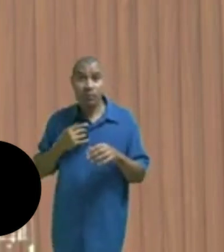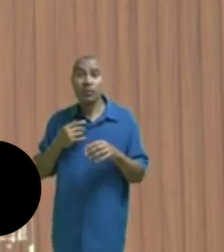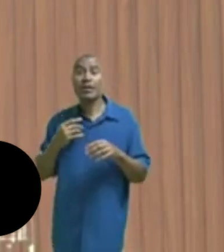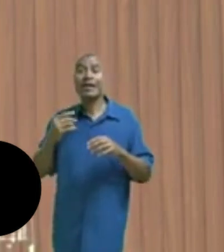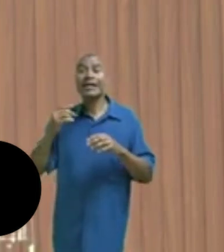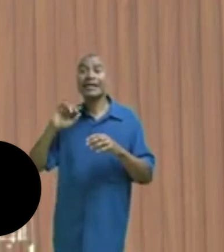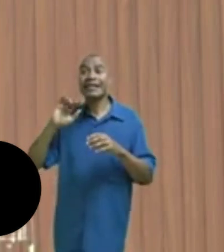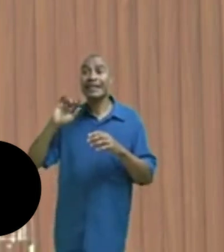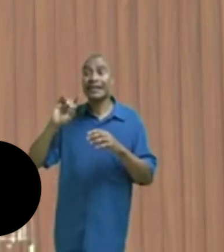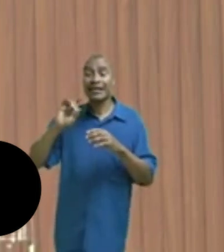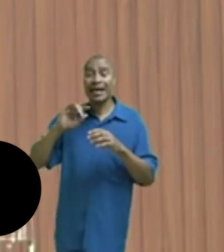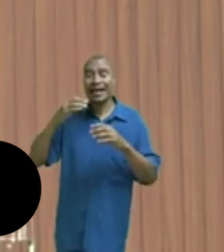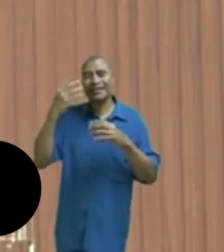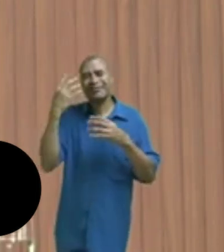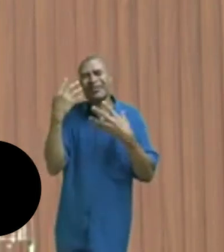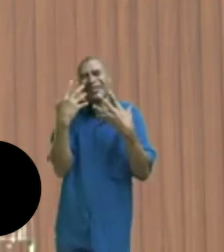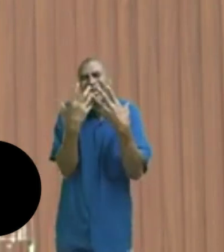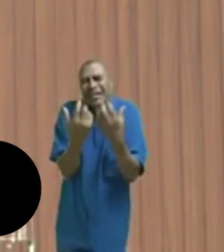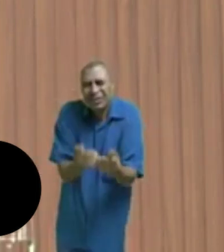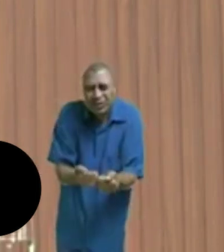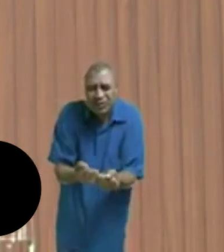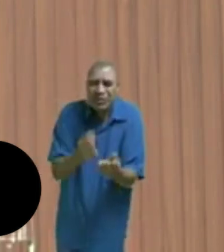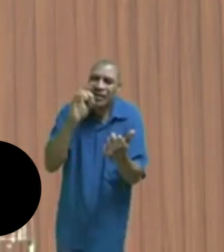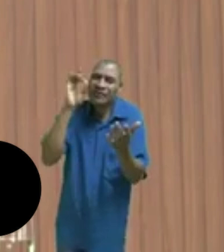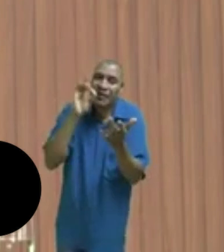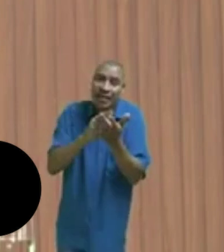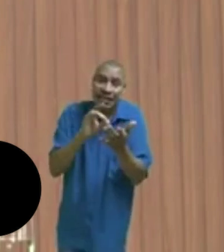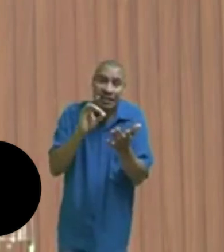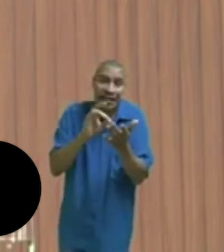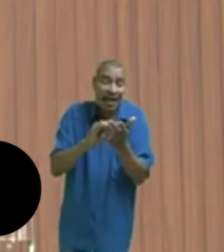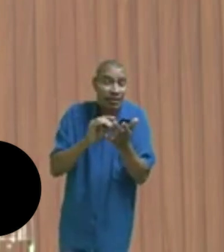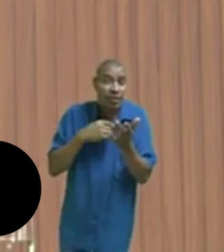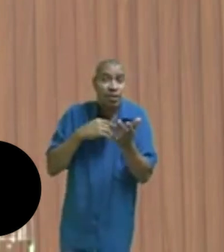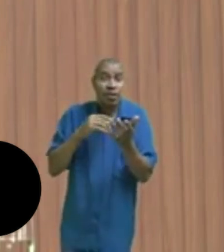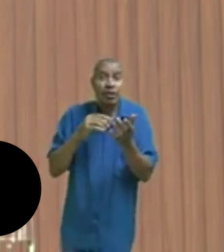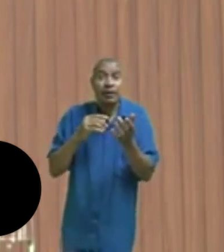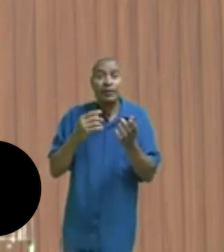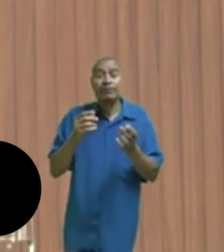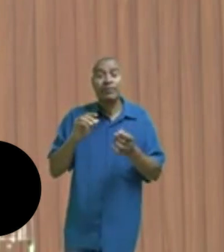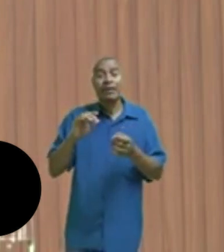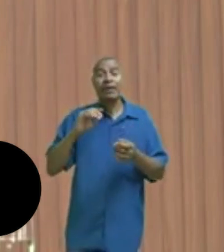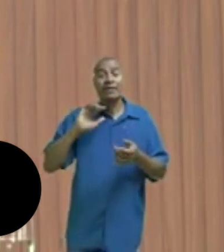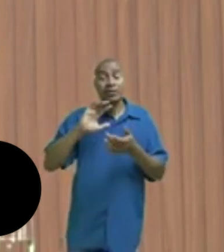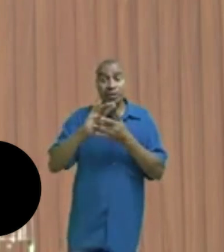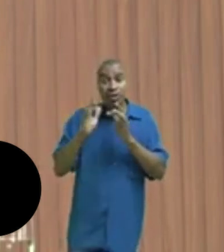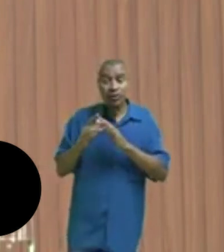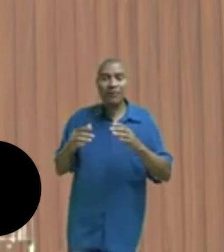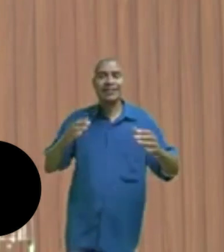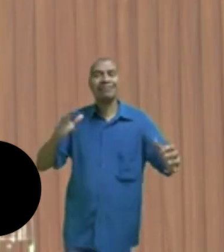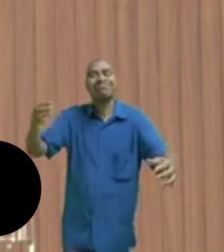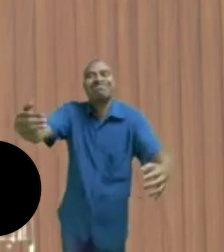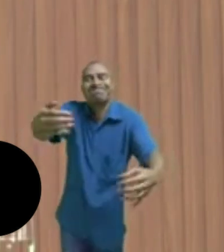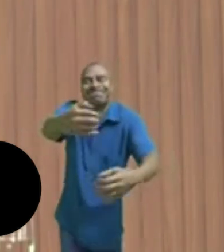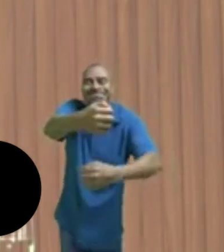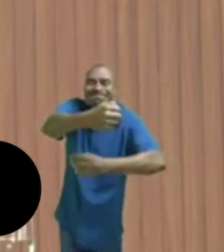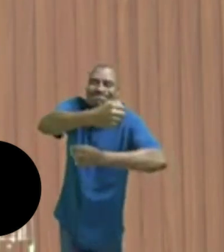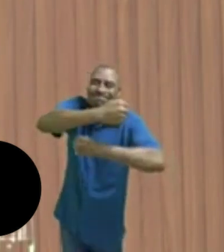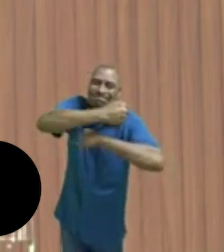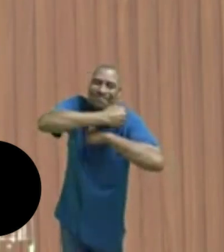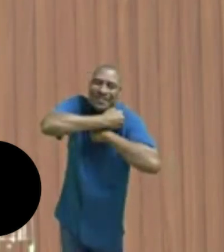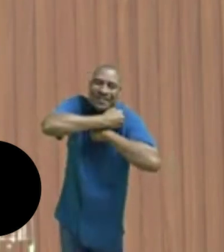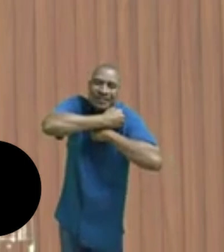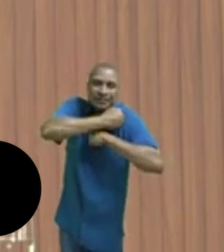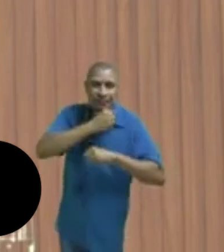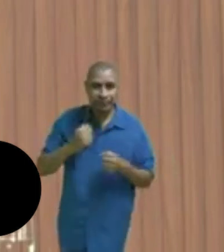E é disso que o nosso coração tem que estar cheio. Antes da mensagem, enquanto o pastor Levi orava,